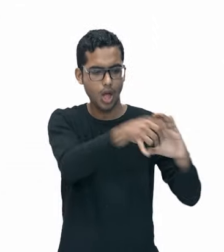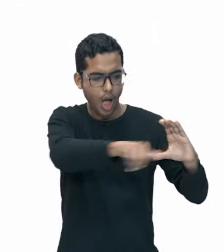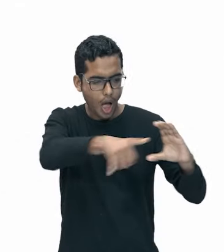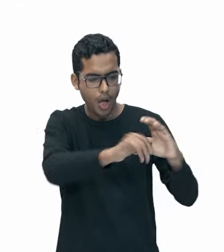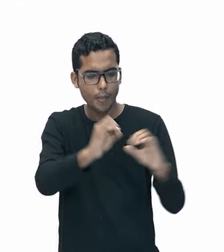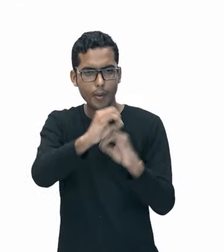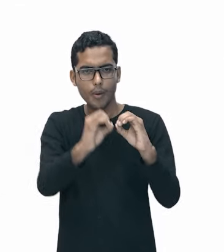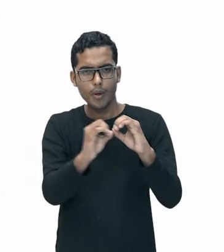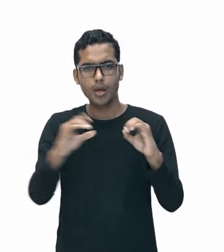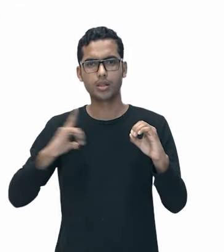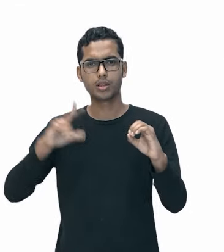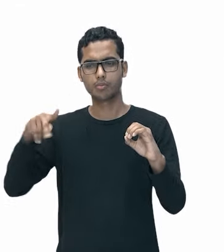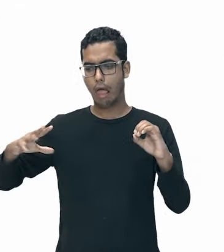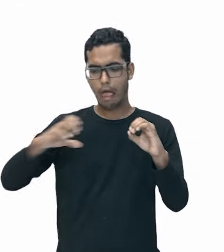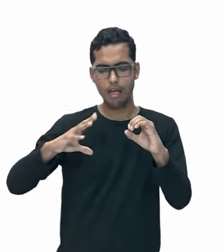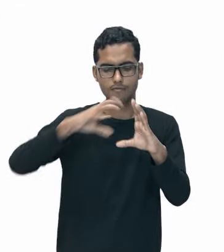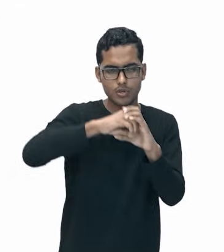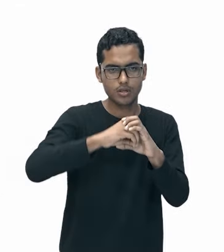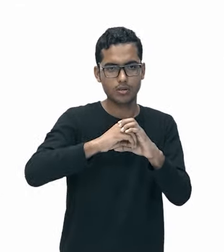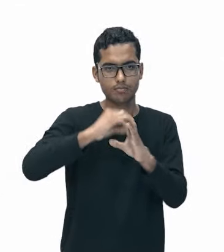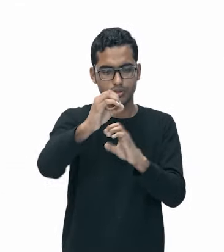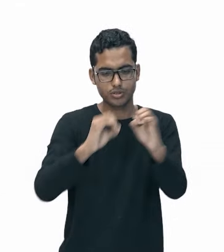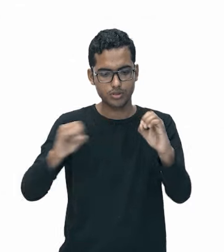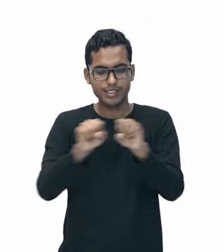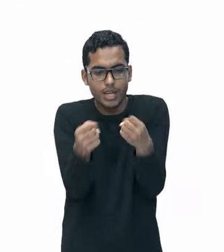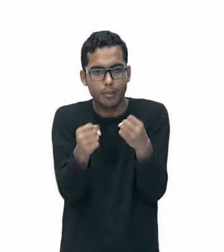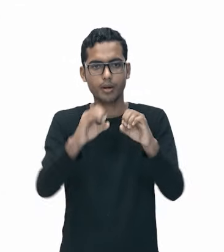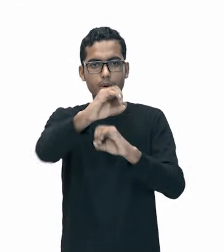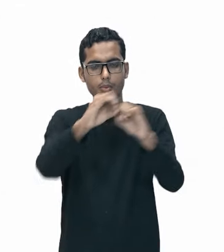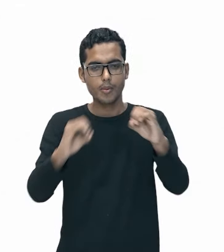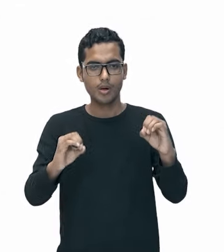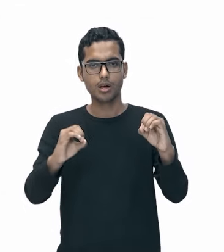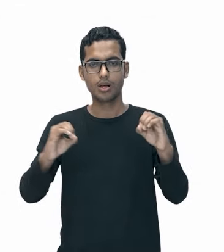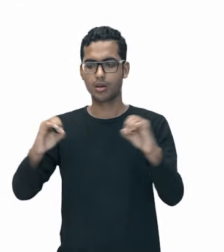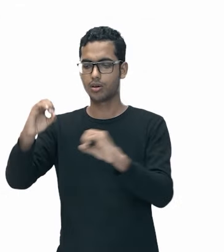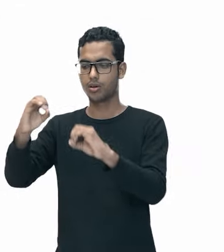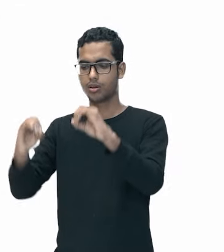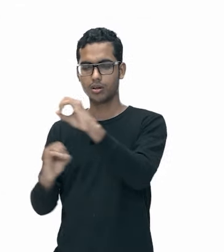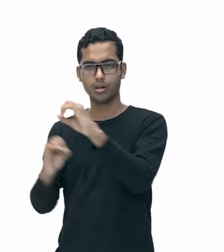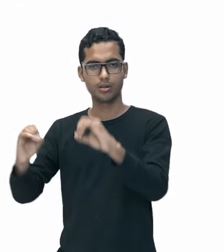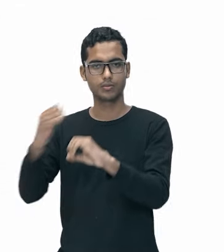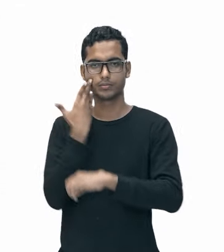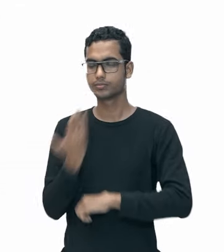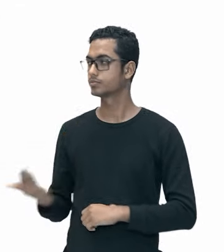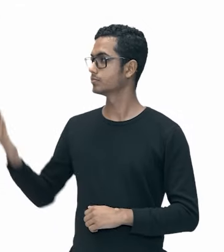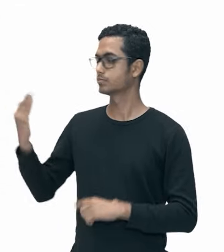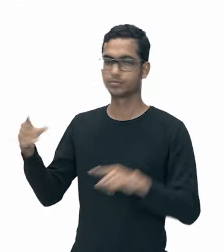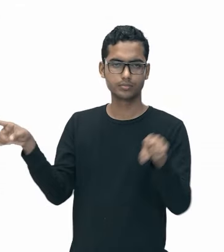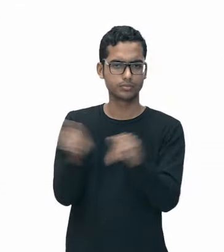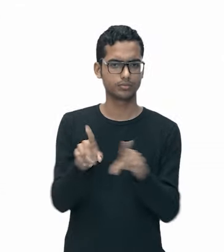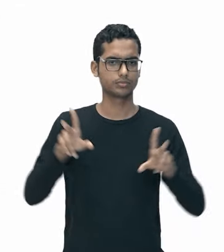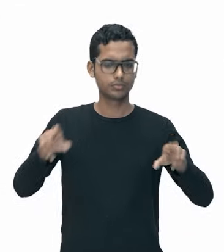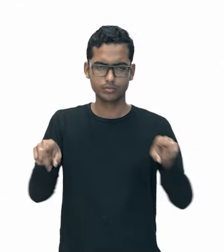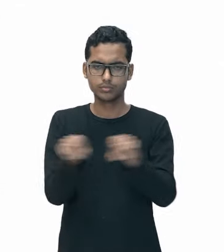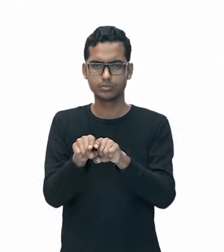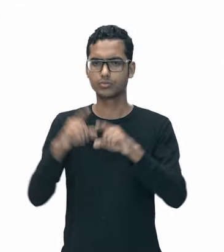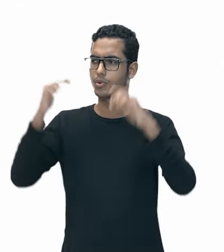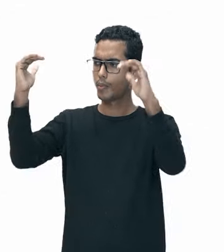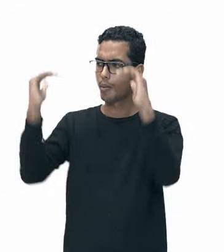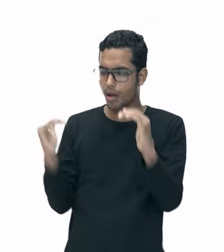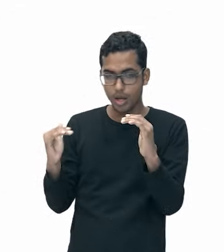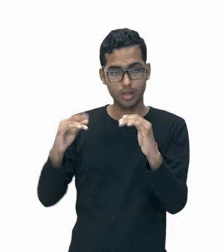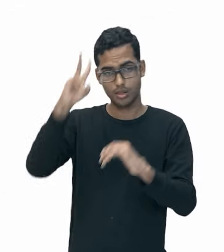maneira que acontece a mesma coisa para as proteínas elas são quebradas em aminoácidos Lembrando que uma proteína